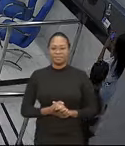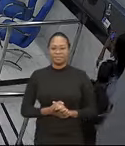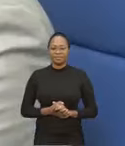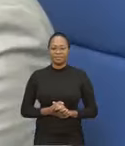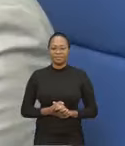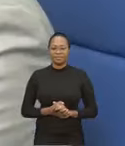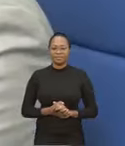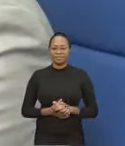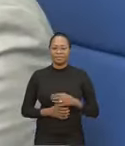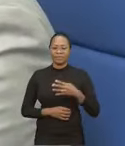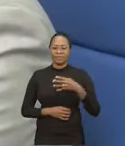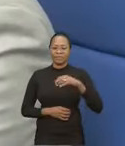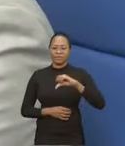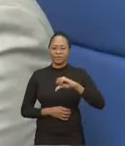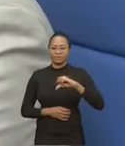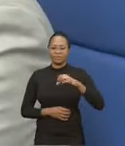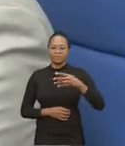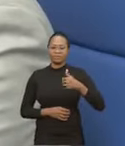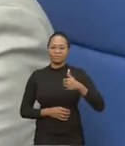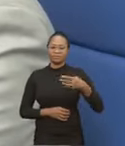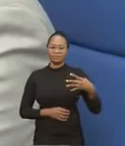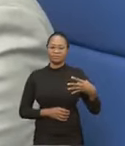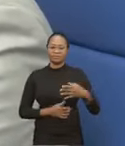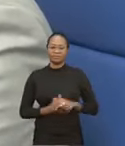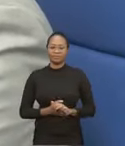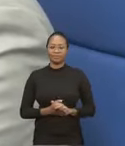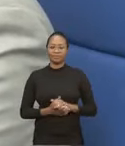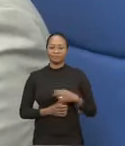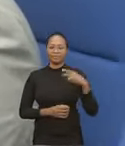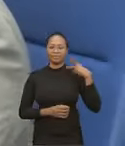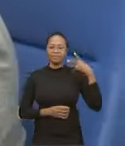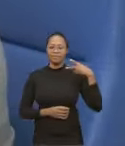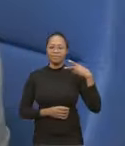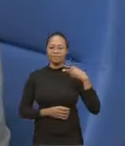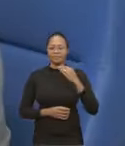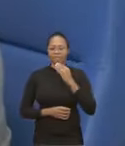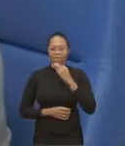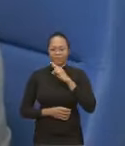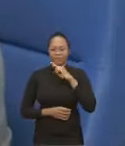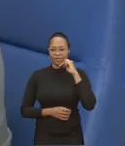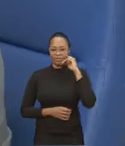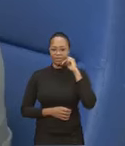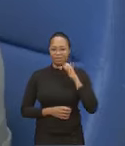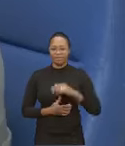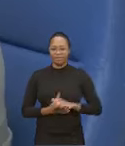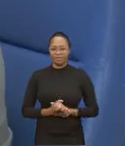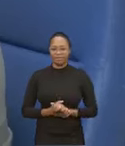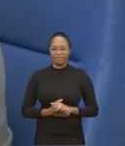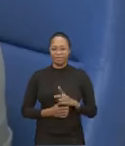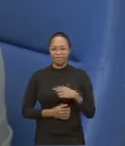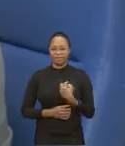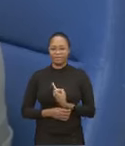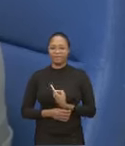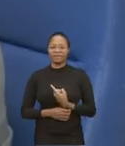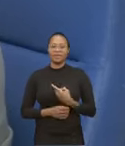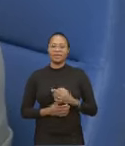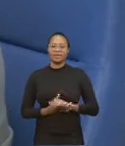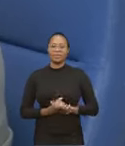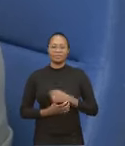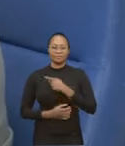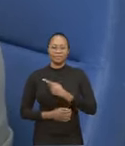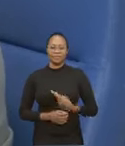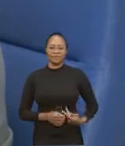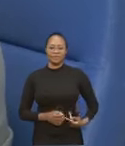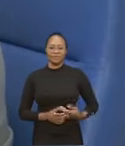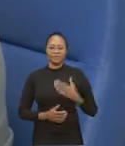número 914/2023, da autoria do vereador Nutinho, nosso presidente em exercício hoje nessa sessão ordinária, indica o